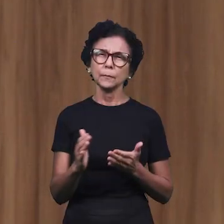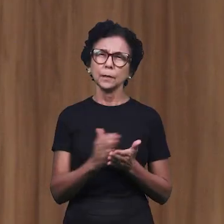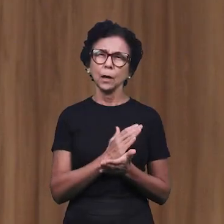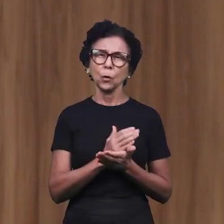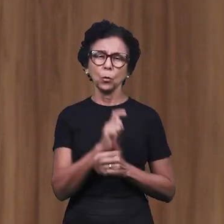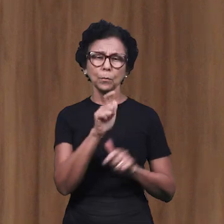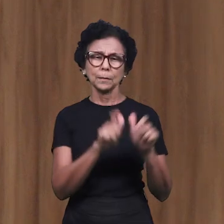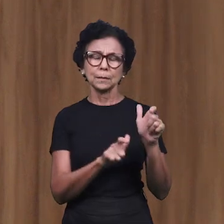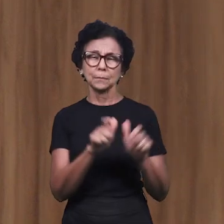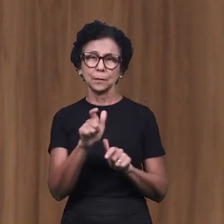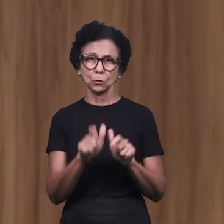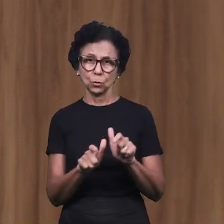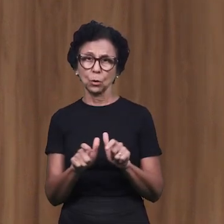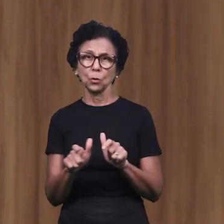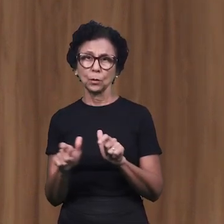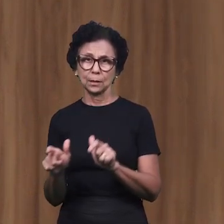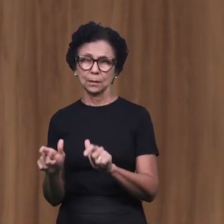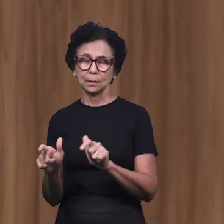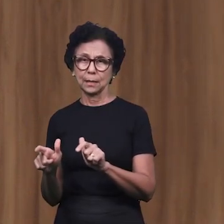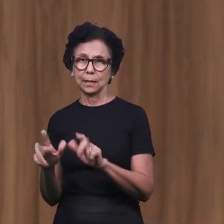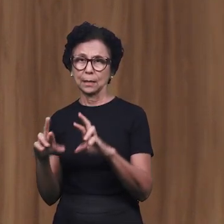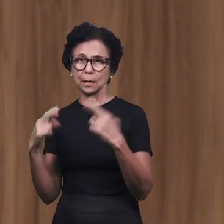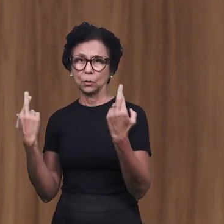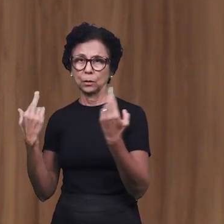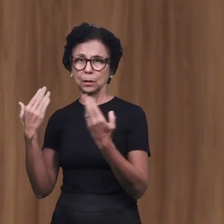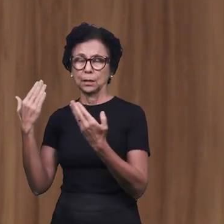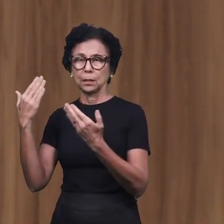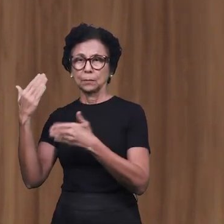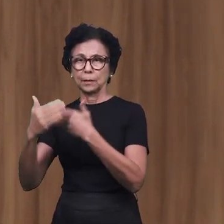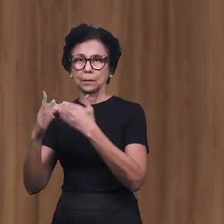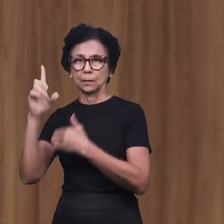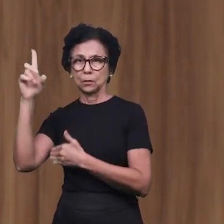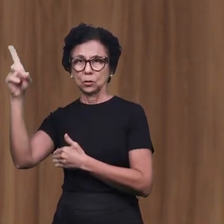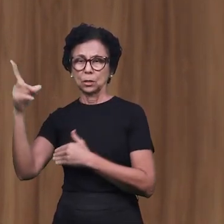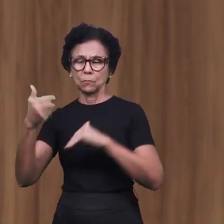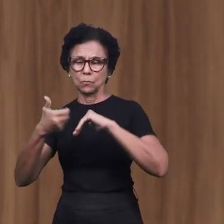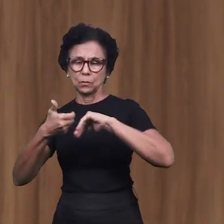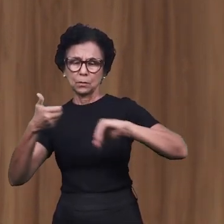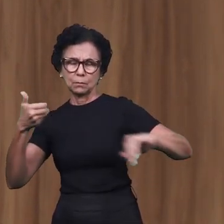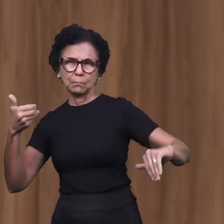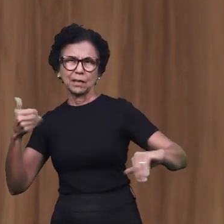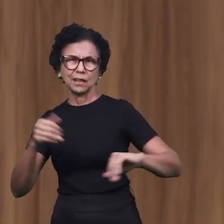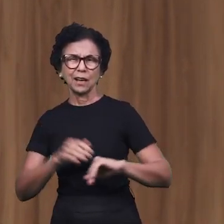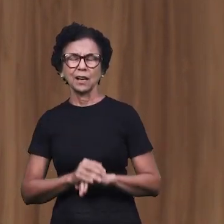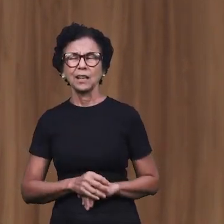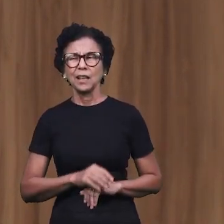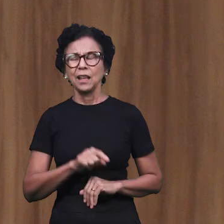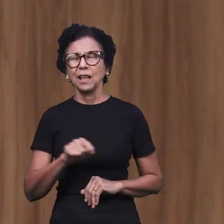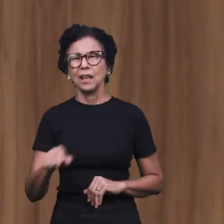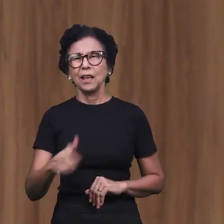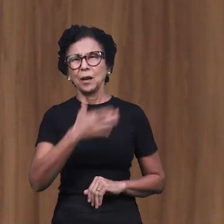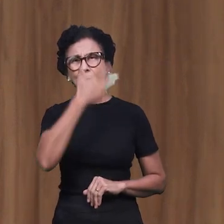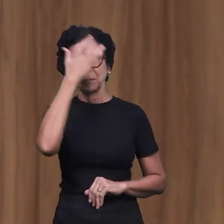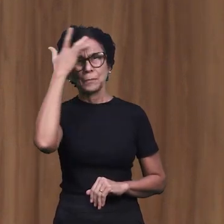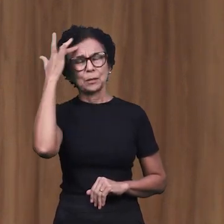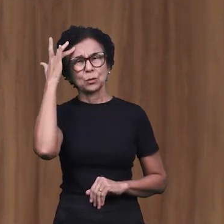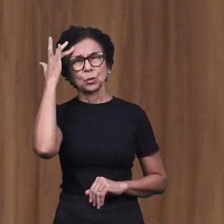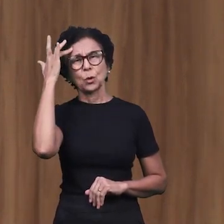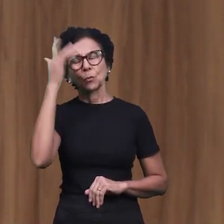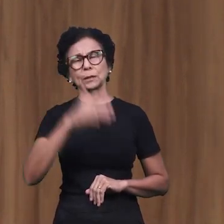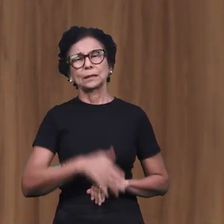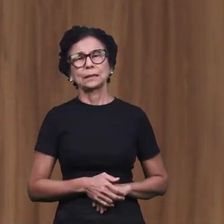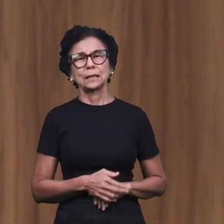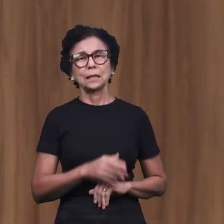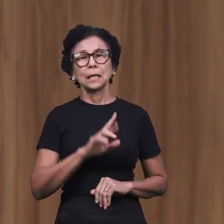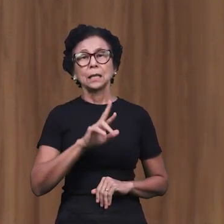foram excluídas, né? Da congregação de Israel. O bastardo, o castrado,